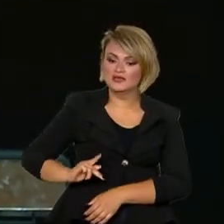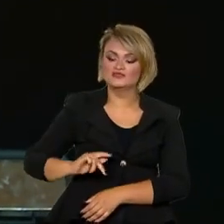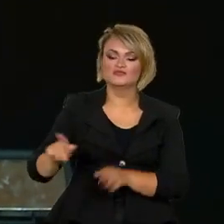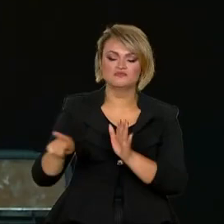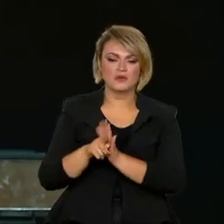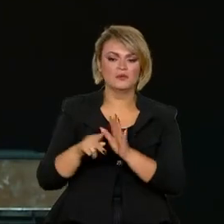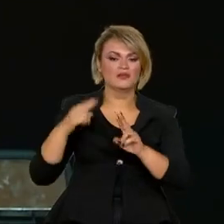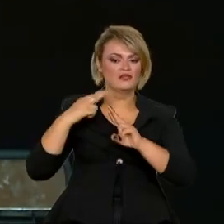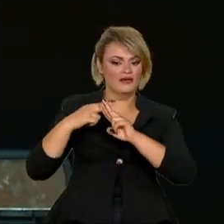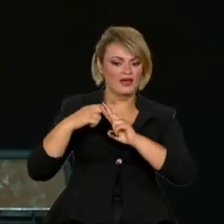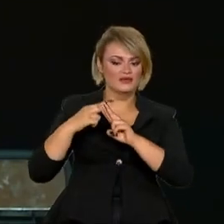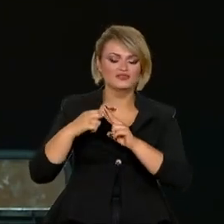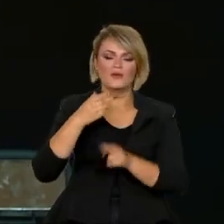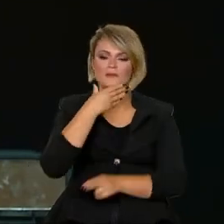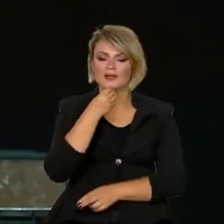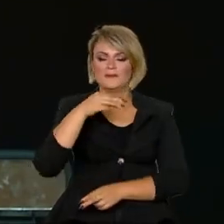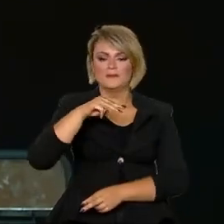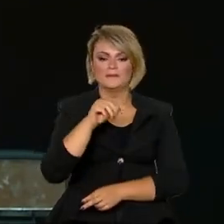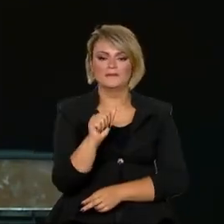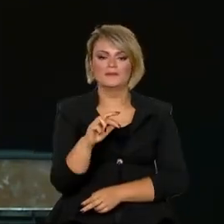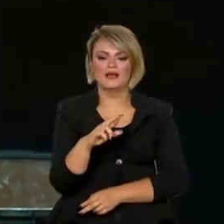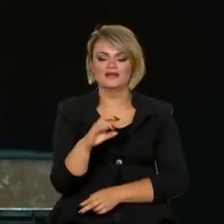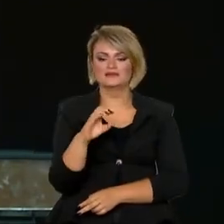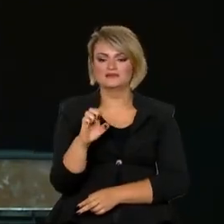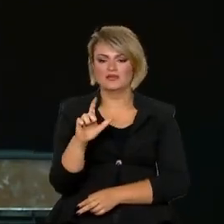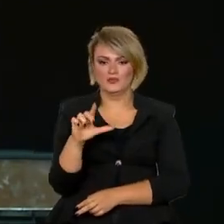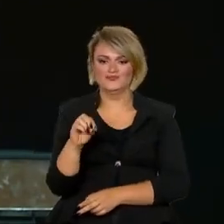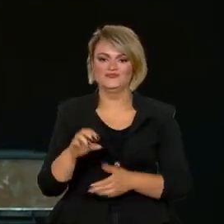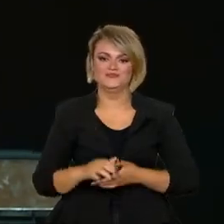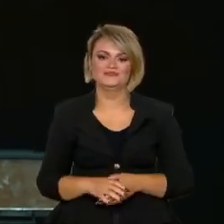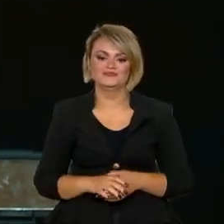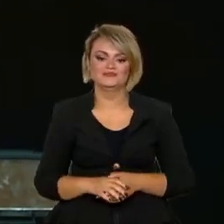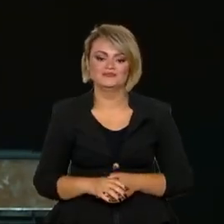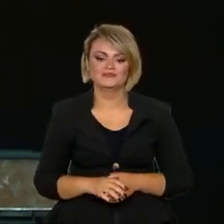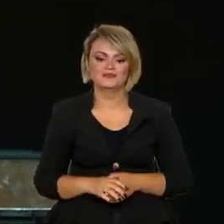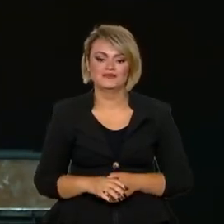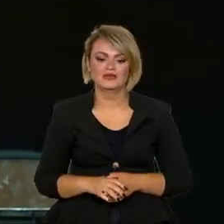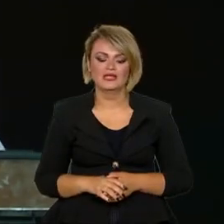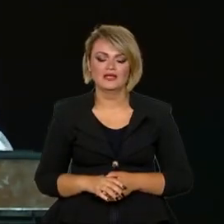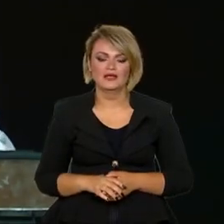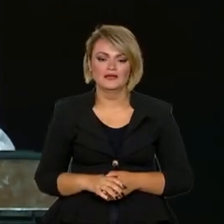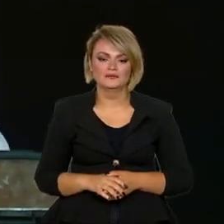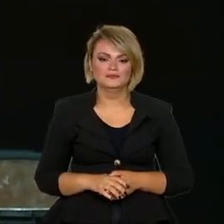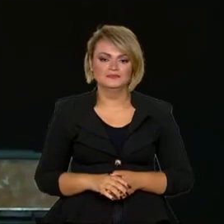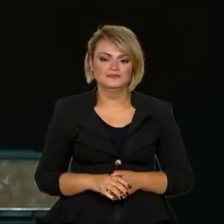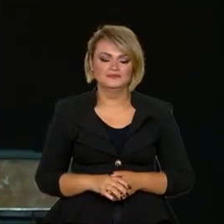Caixa Econômica Federal, Marcelo Bonfim. Como os senhores